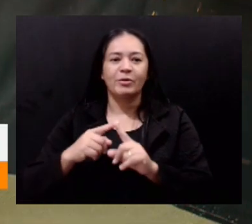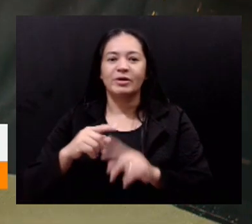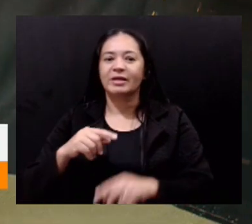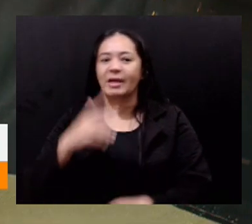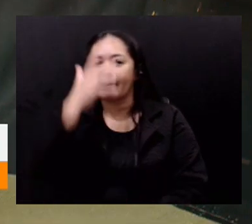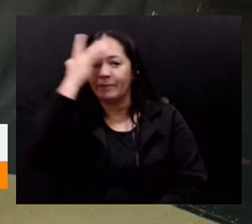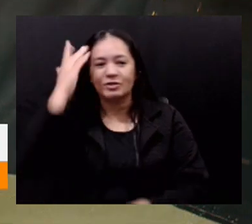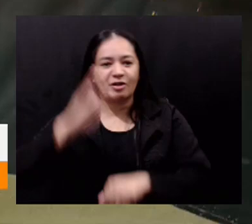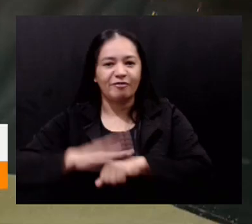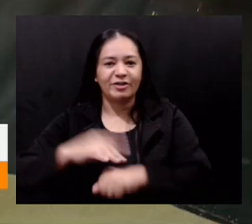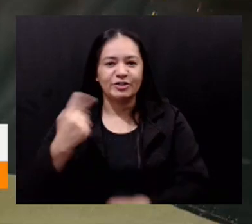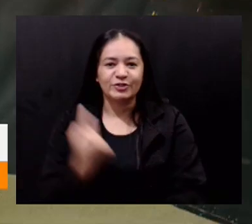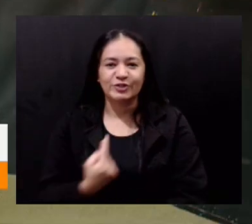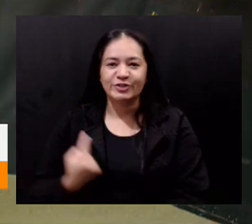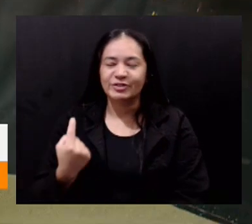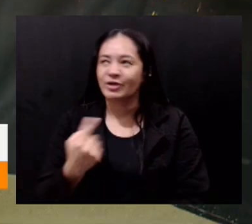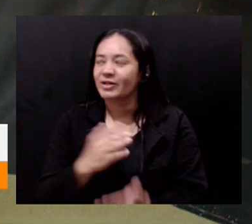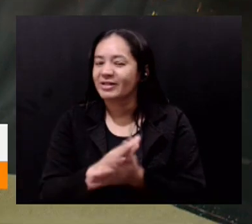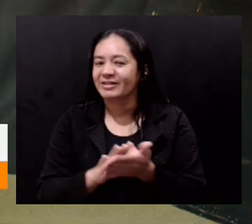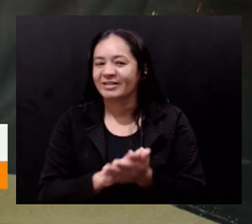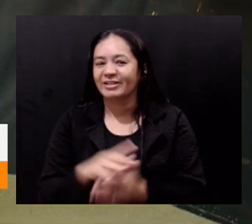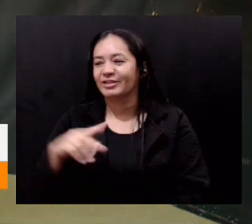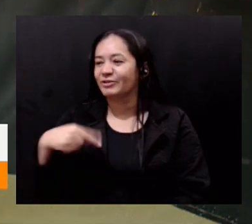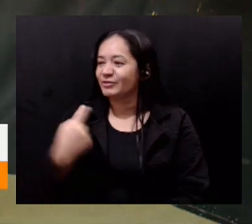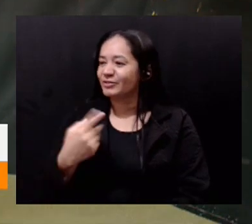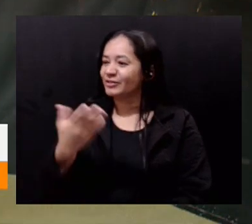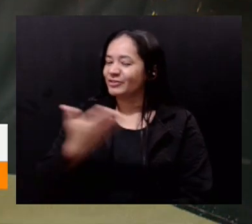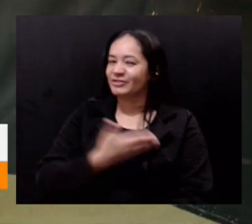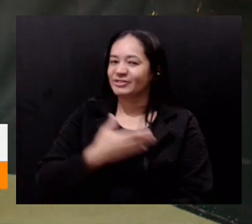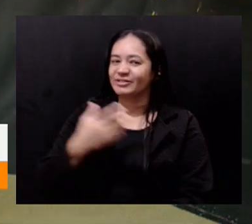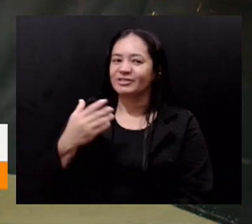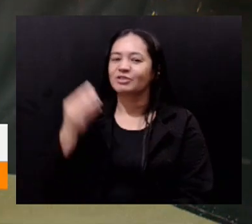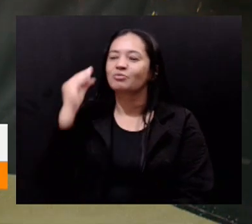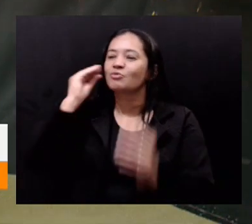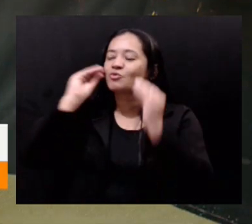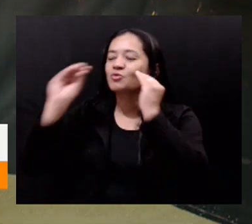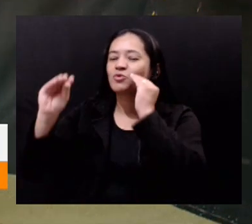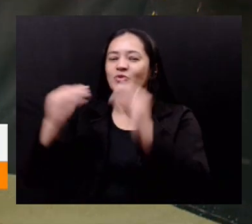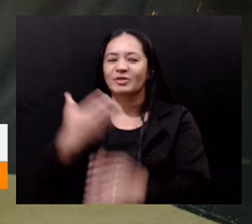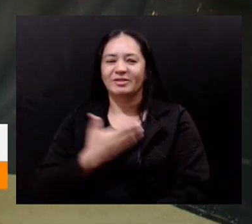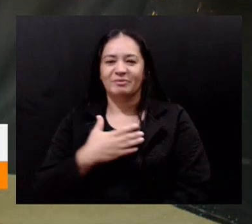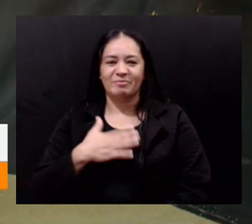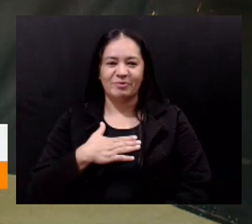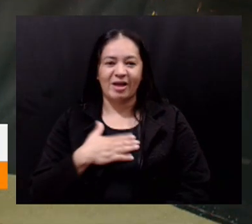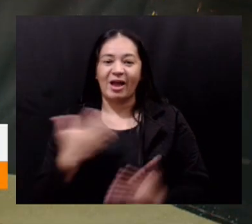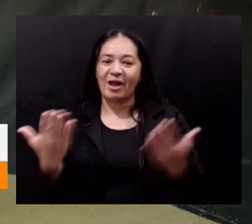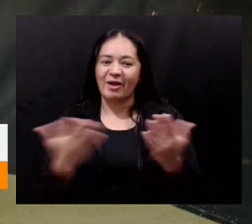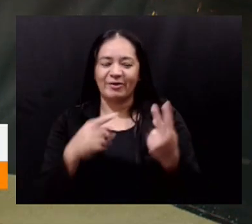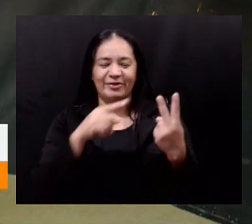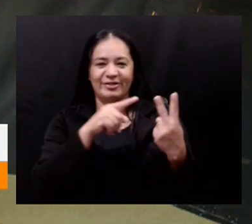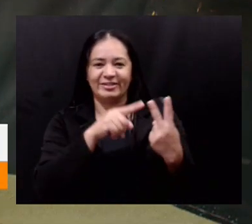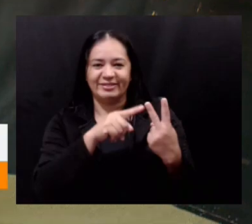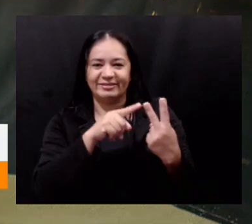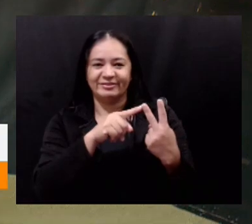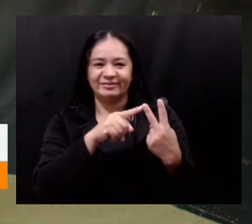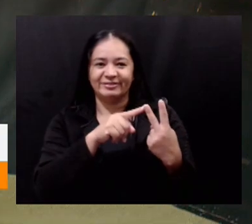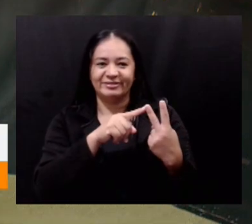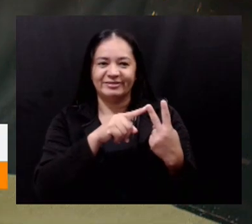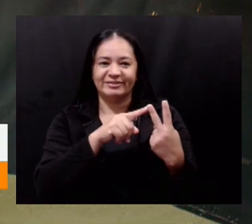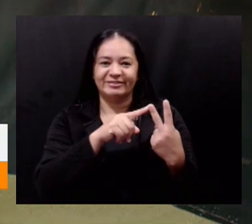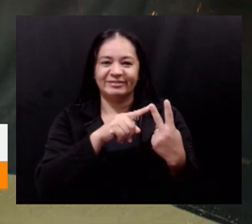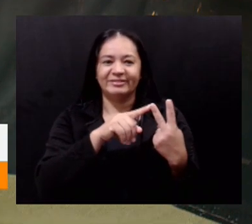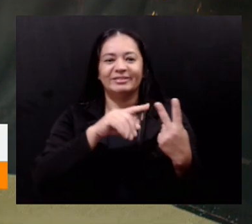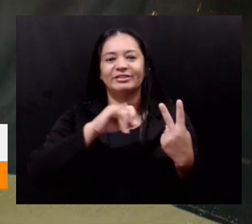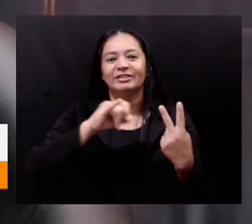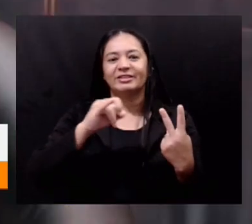nossos amigos. Então, a vocês aí, meu beijo, meu abraço, meu carinho. Agora eu quero as considerações finais, né, da